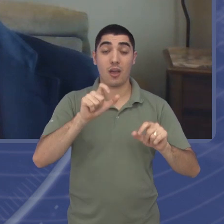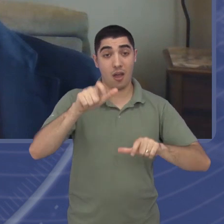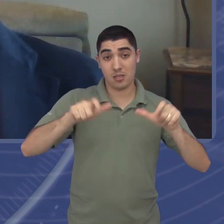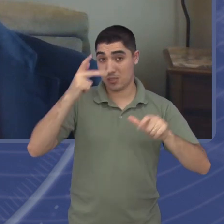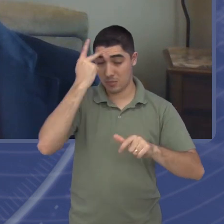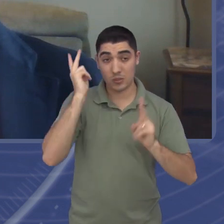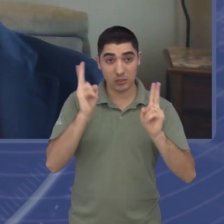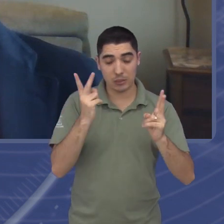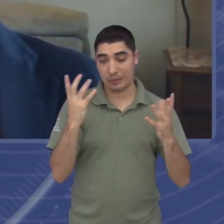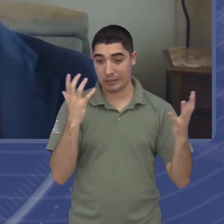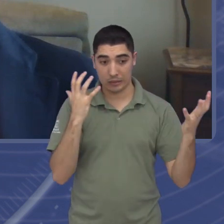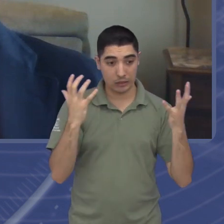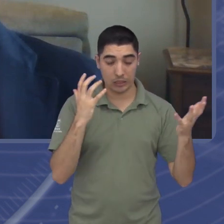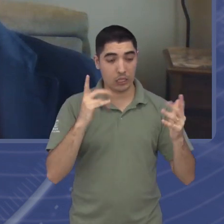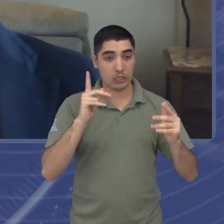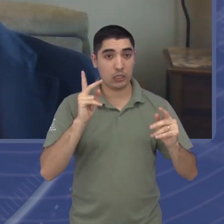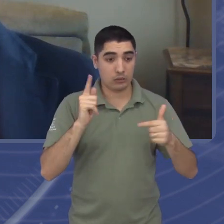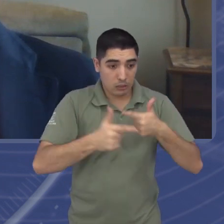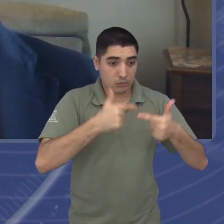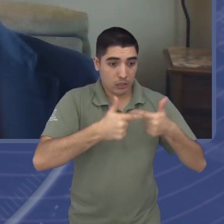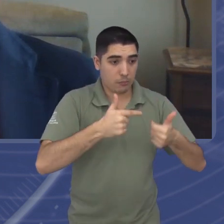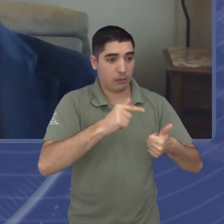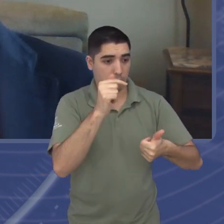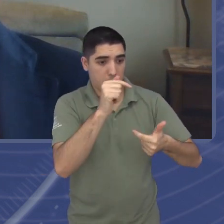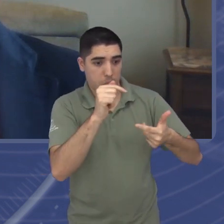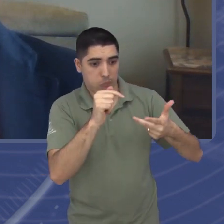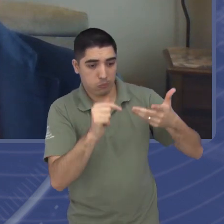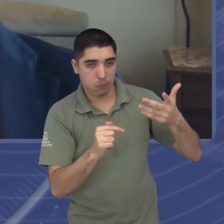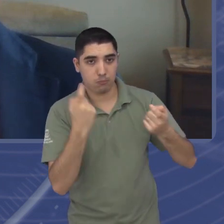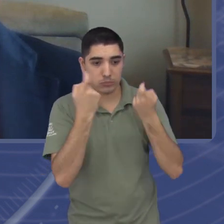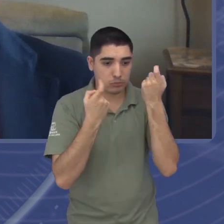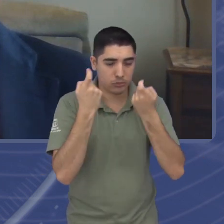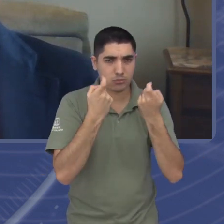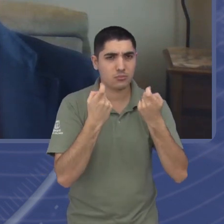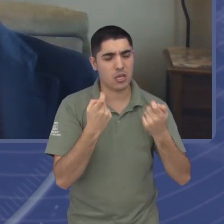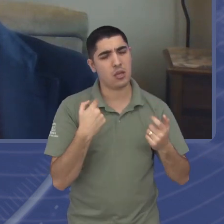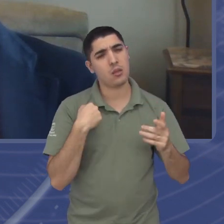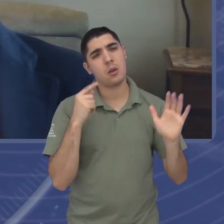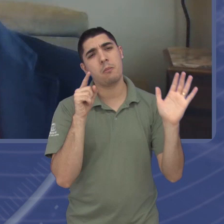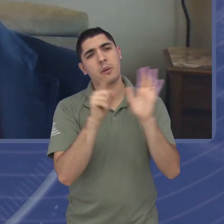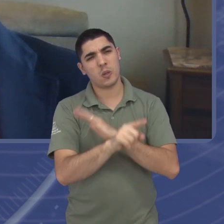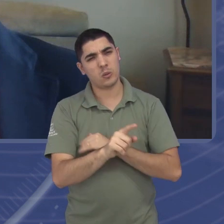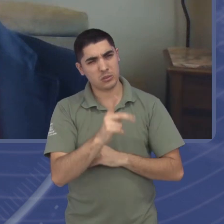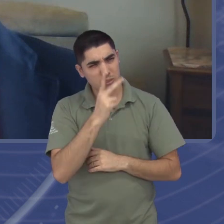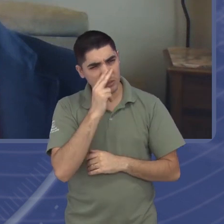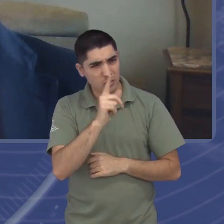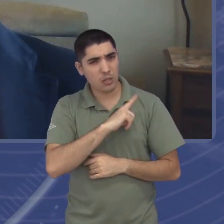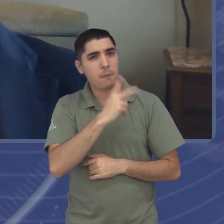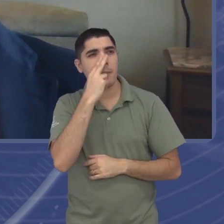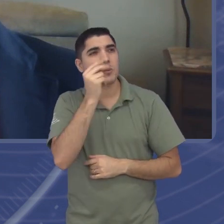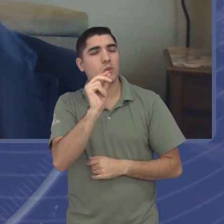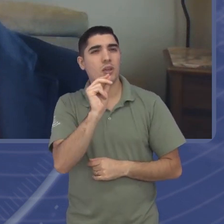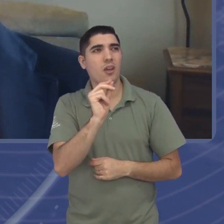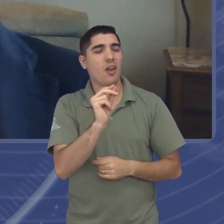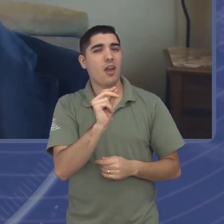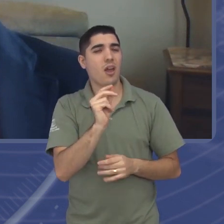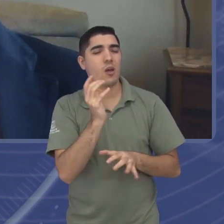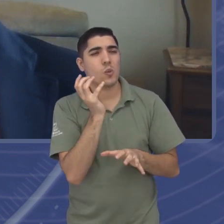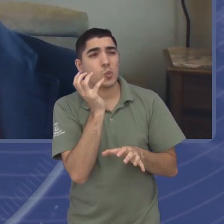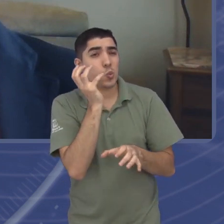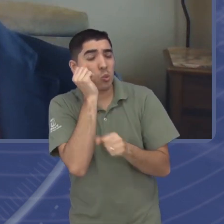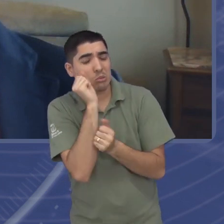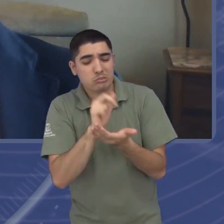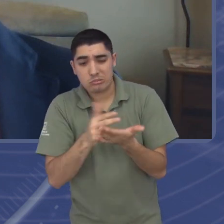rotina doida, agitada que a gente vive. Podemos dizer, minha pergunta é, podemos dizer que a gente está vivendo uma epidemia da